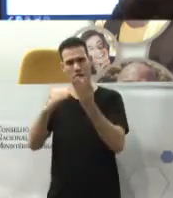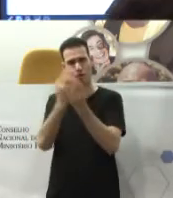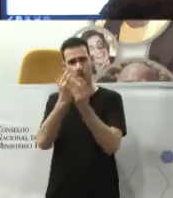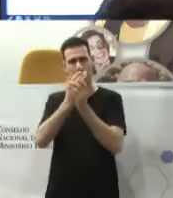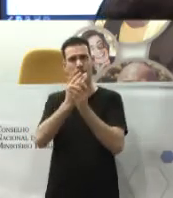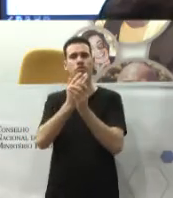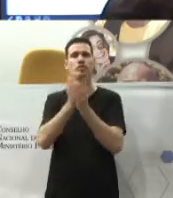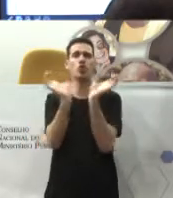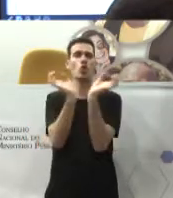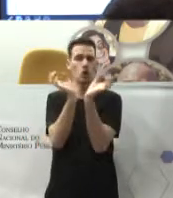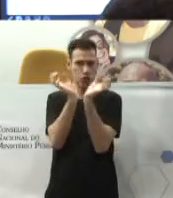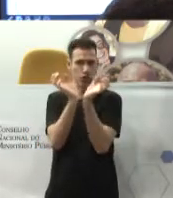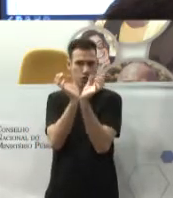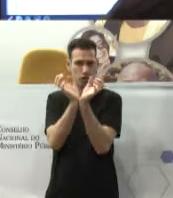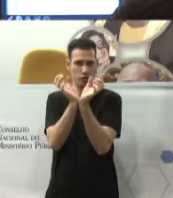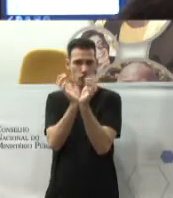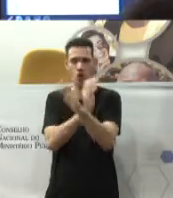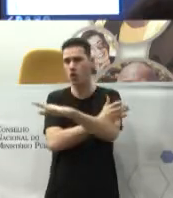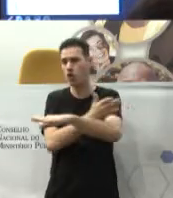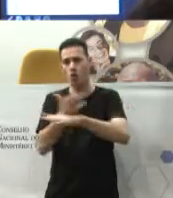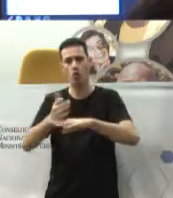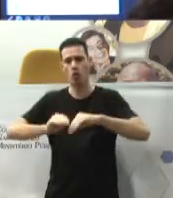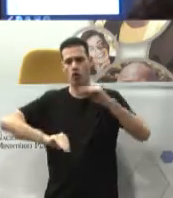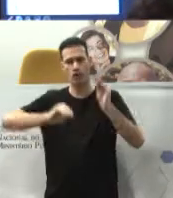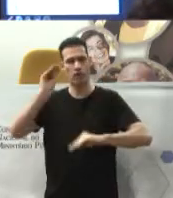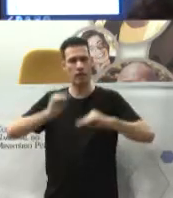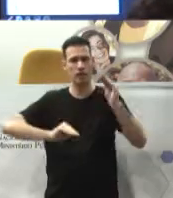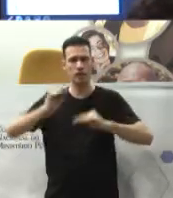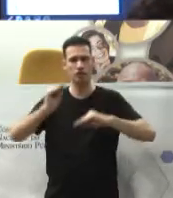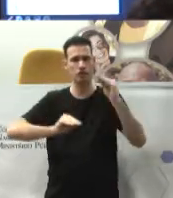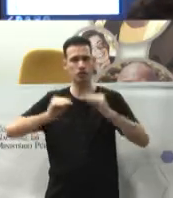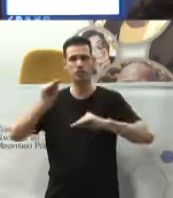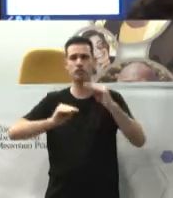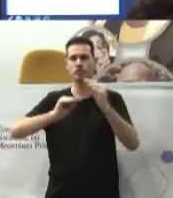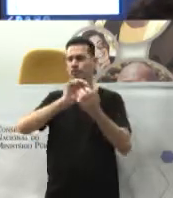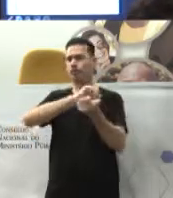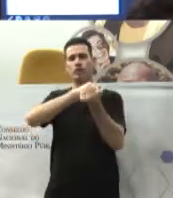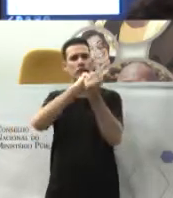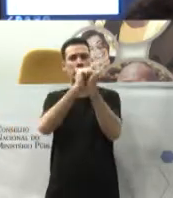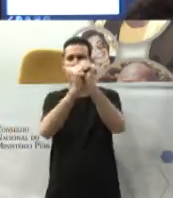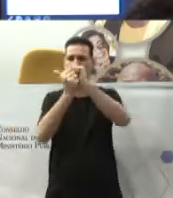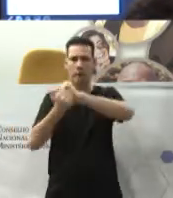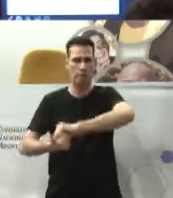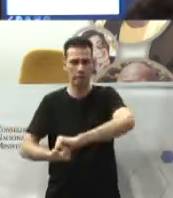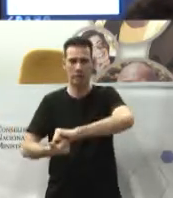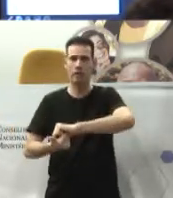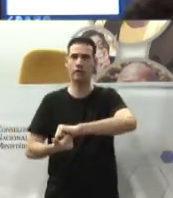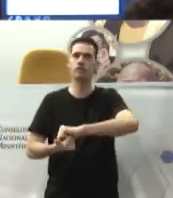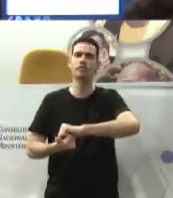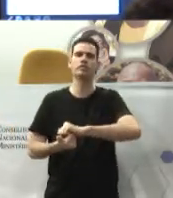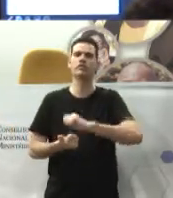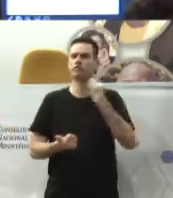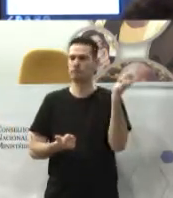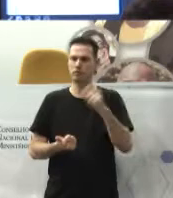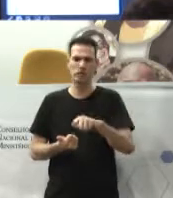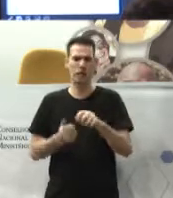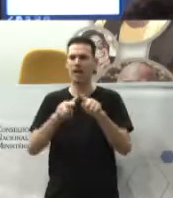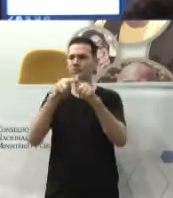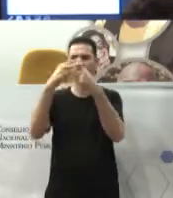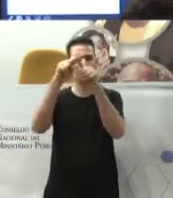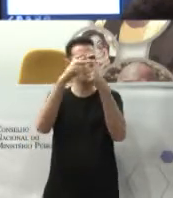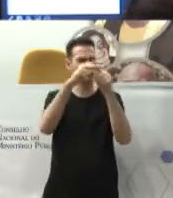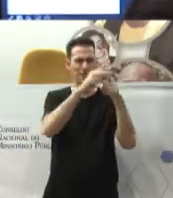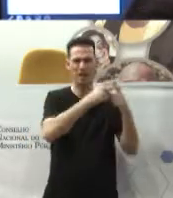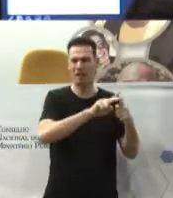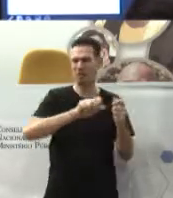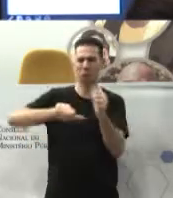comum, flexível, aberto, plástico, adaptável. Ele permite todas essas alterações